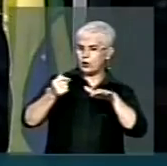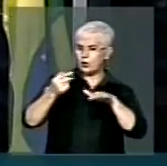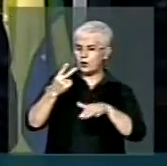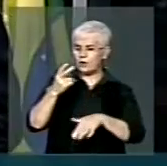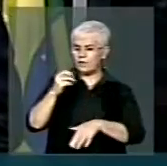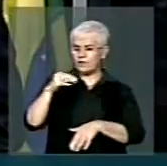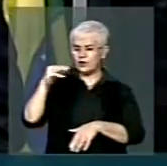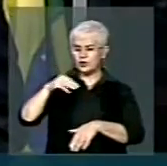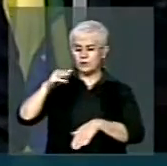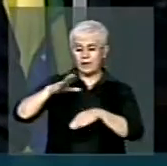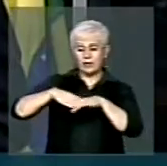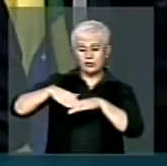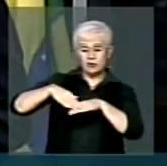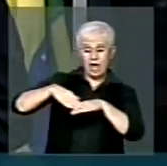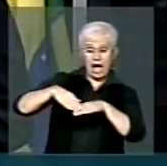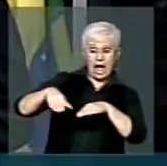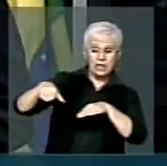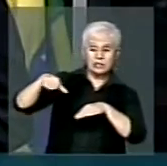do seu leito médio.